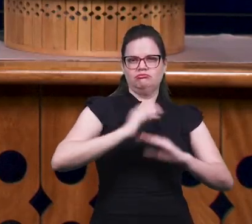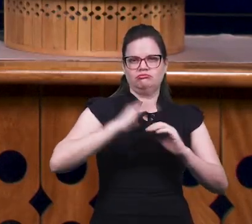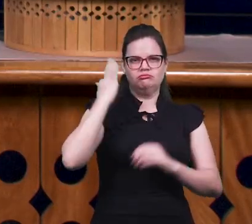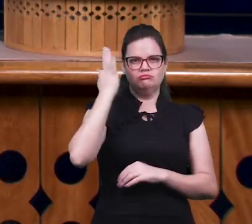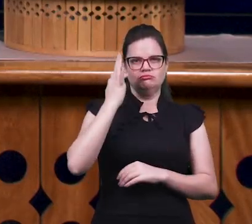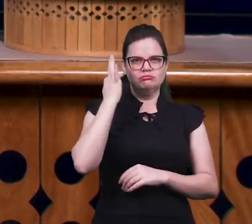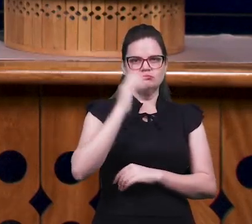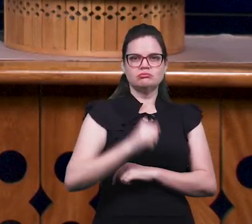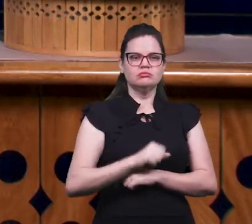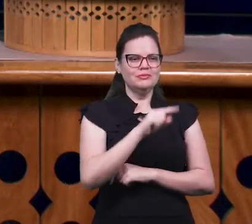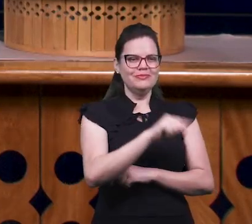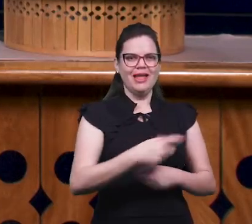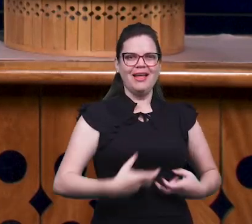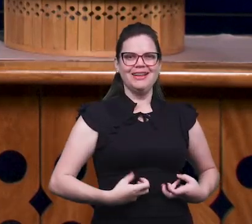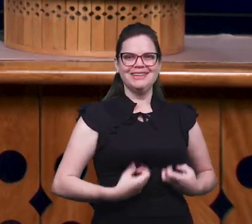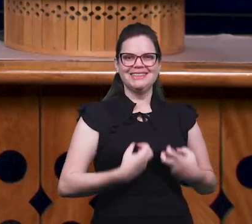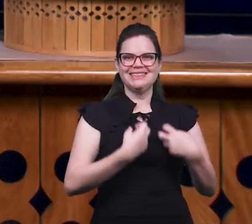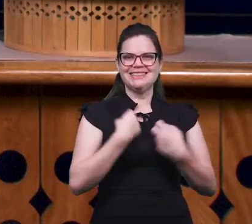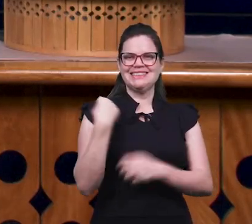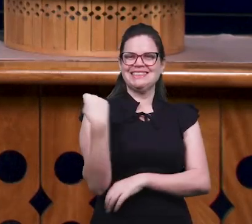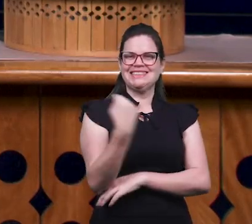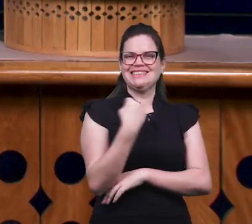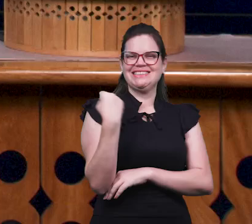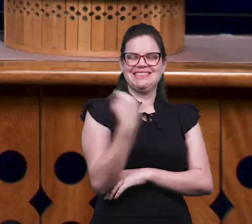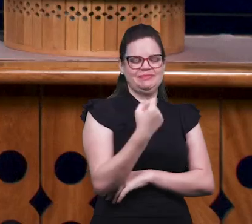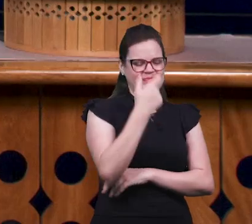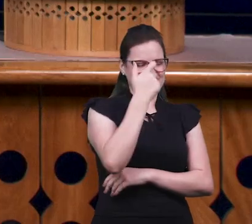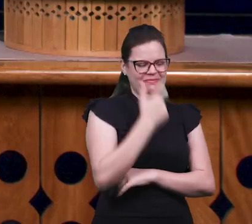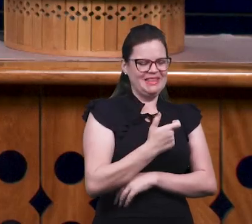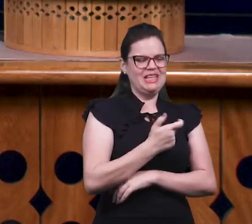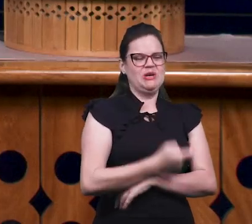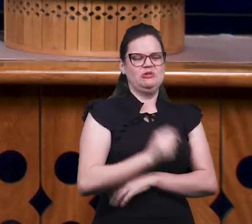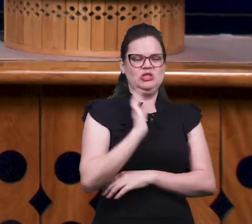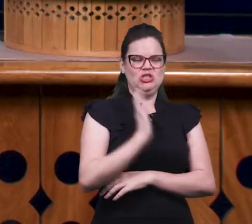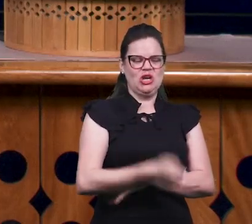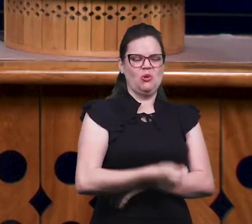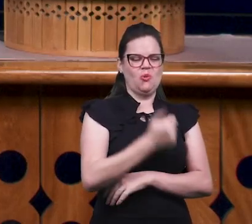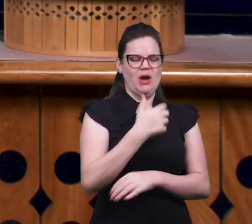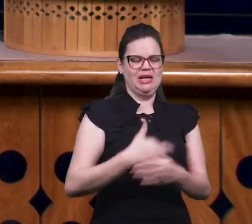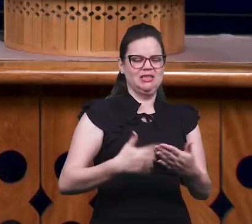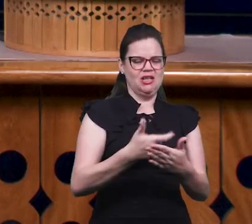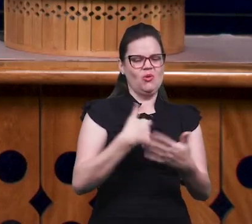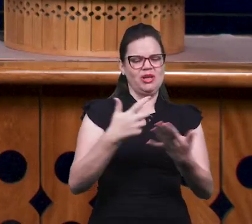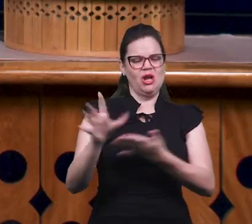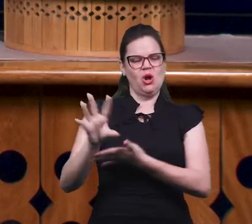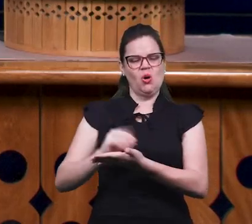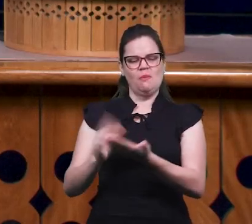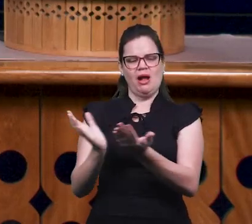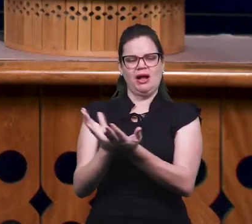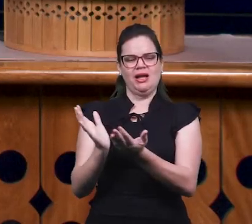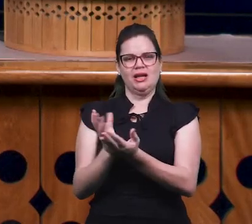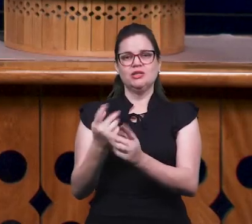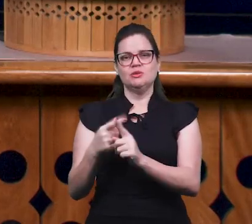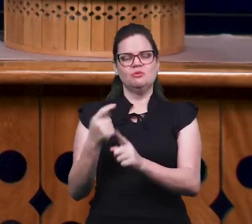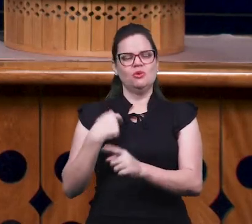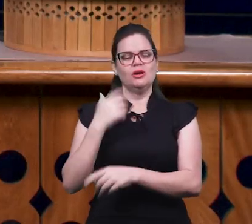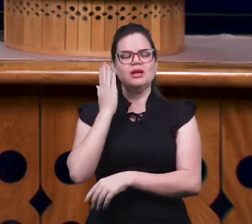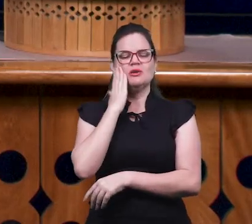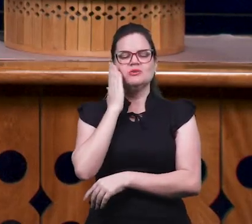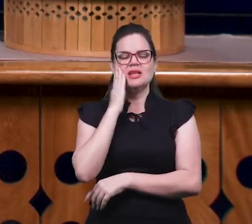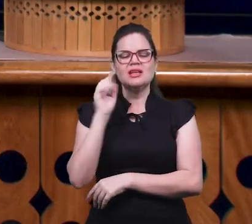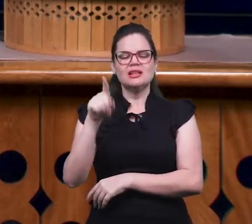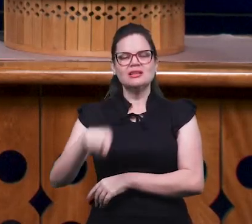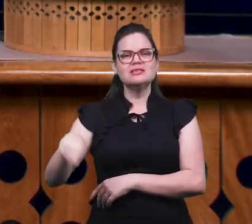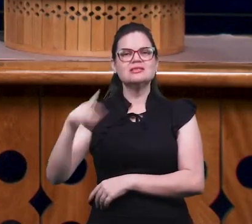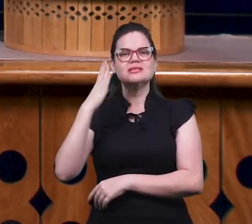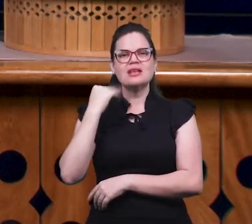os crentes, que eles morrem sabendo para onde vão. Aí ele falava assim, esse antropólogo, eu não sei para onde eu vou, então minha vida é